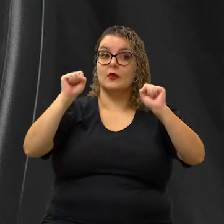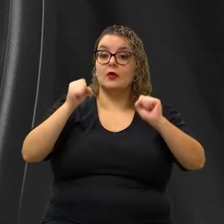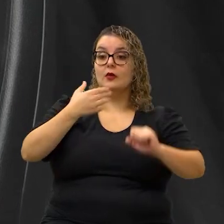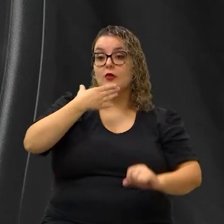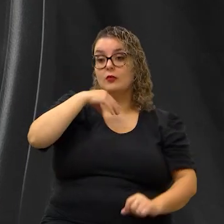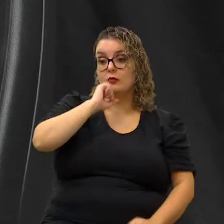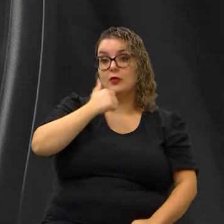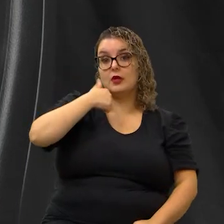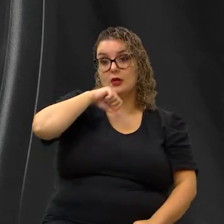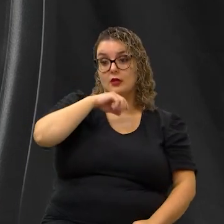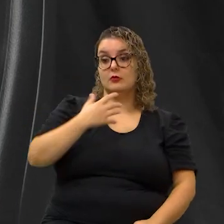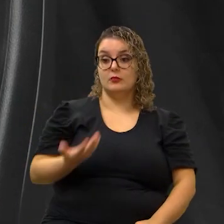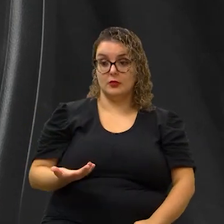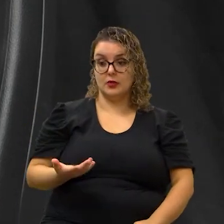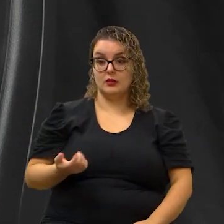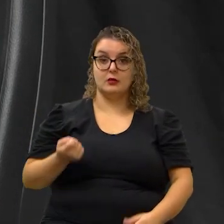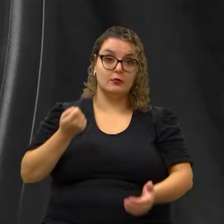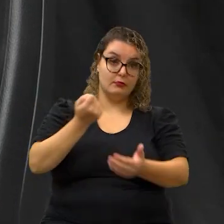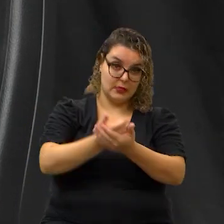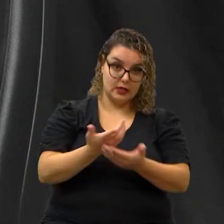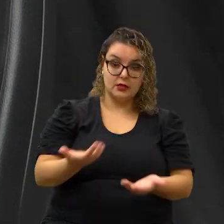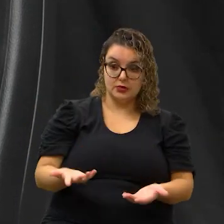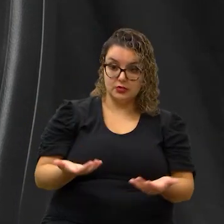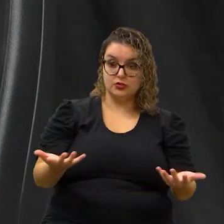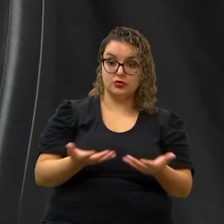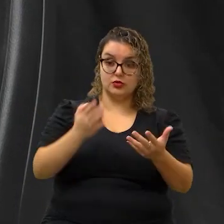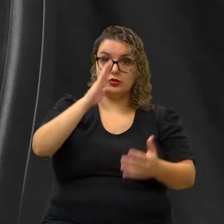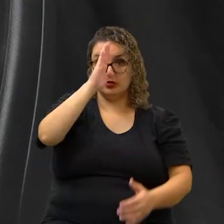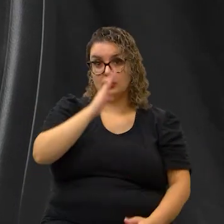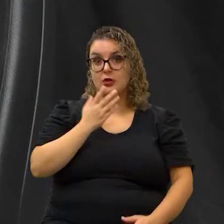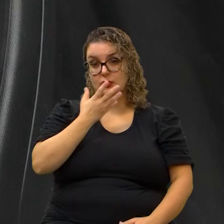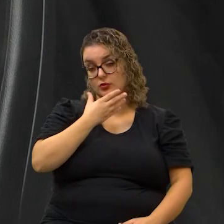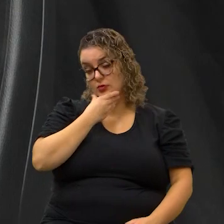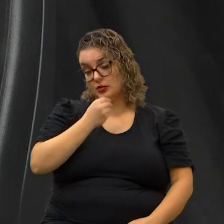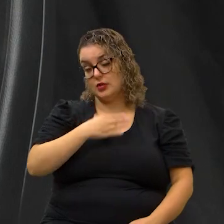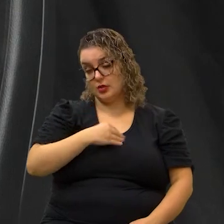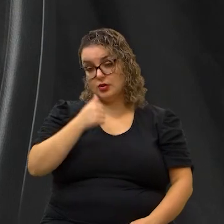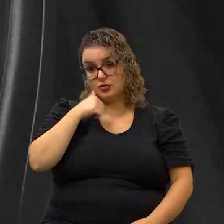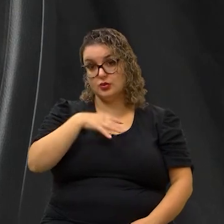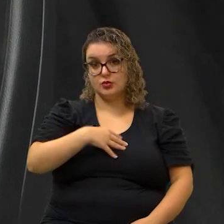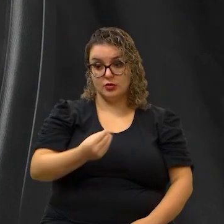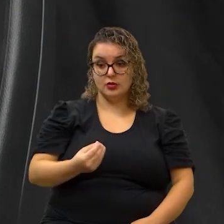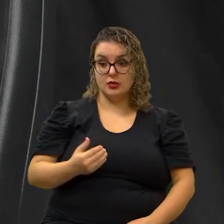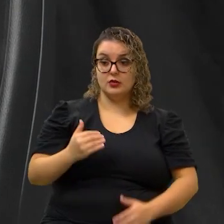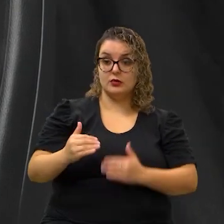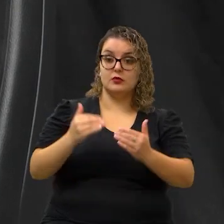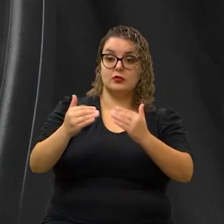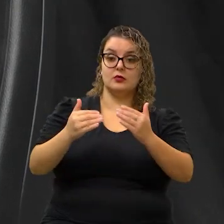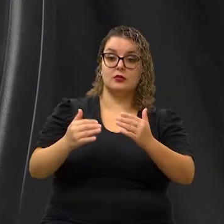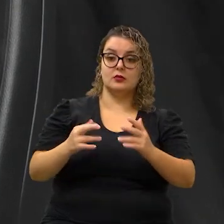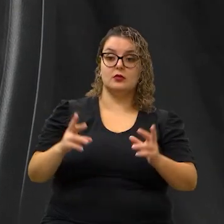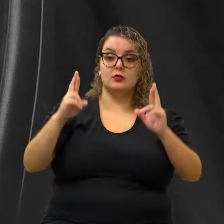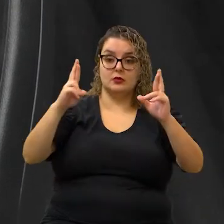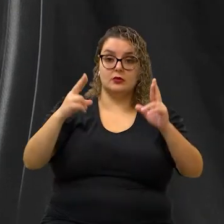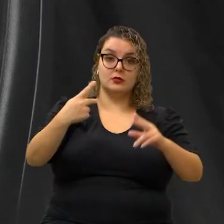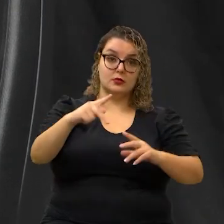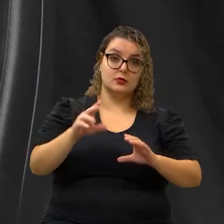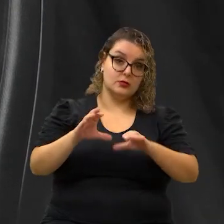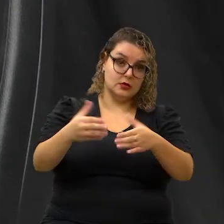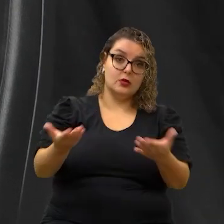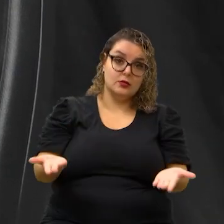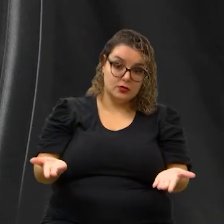trazer mais torcedores, pais e mães, incentivando com a gratuidade do filho, e vocês estão